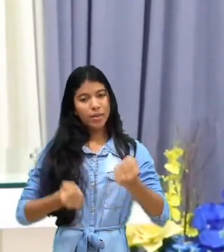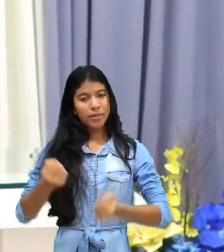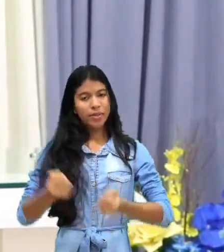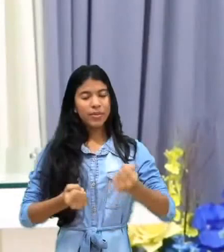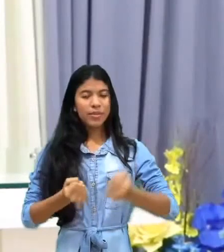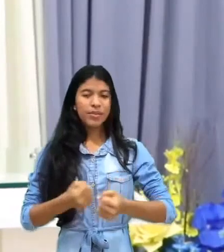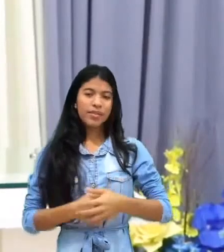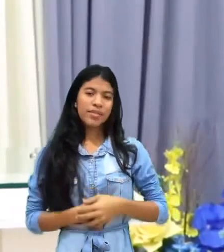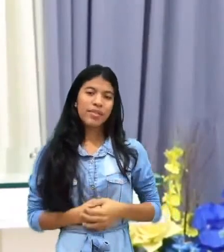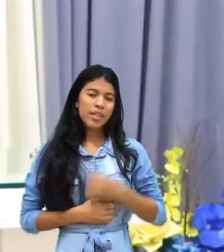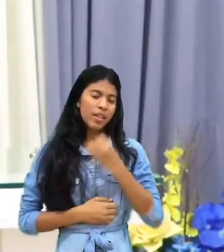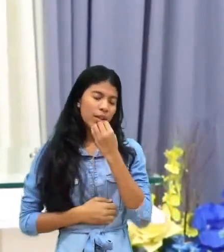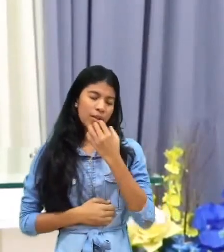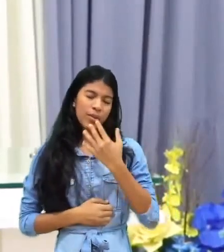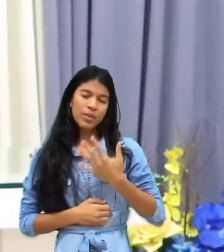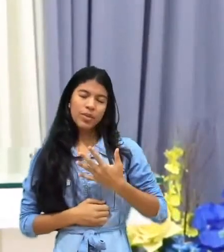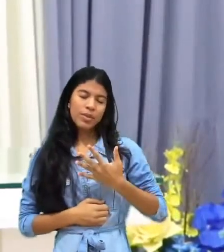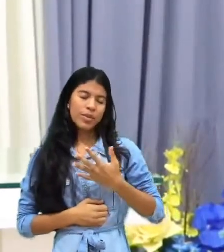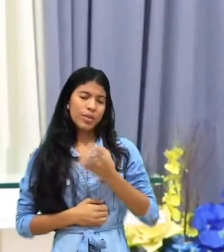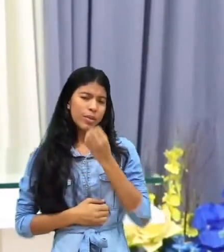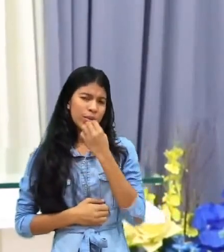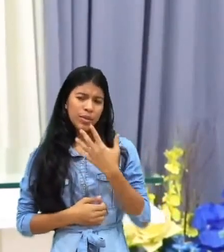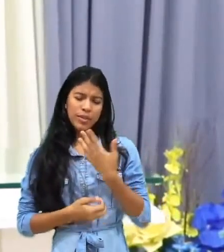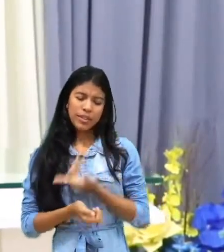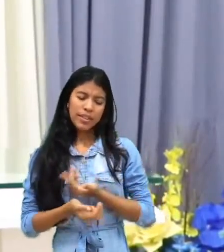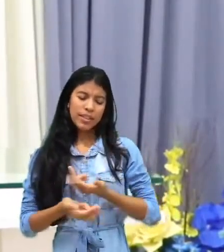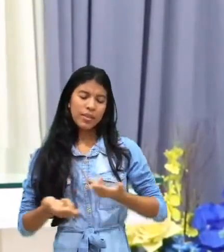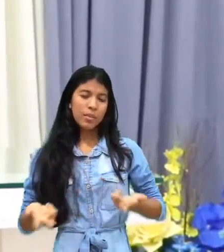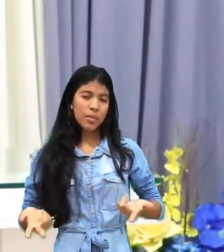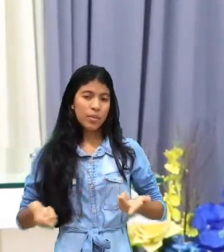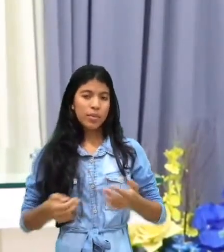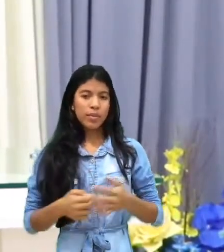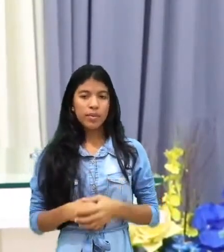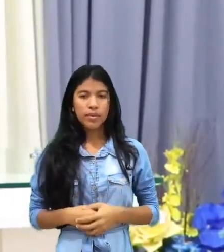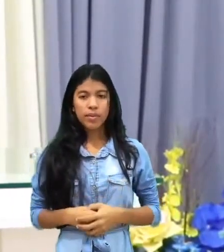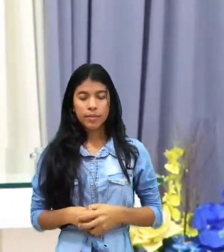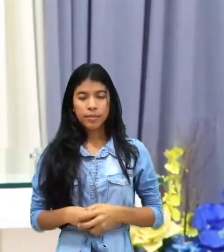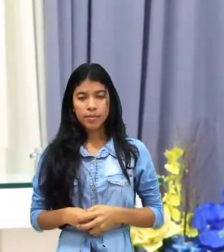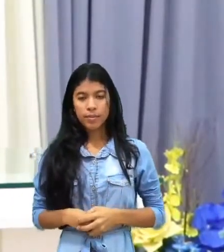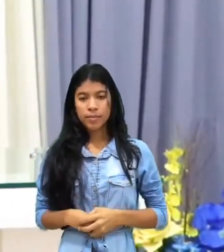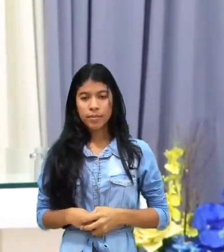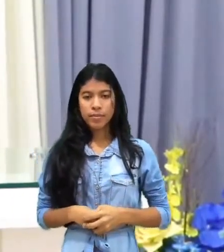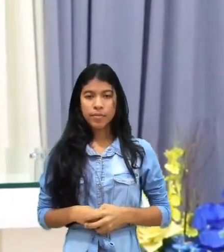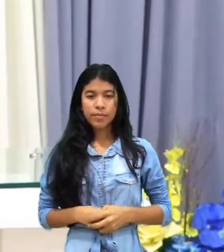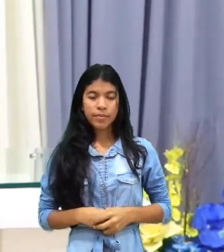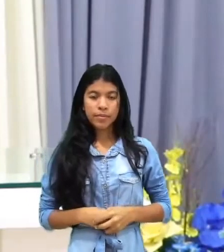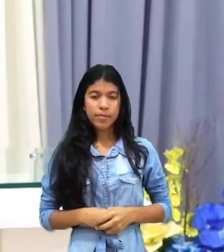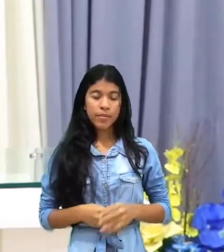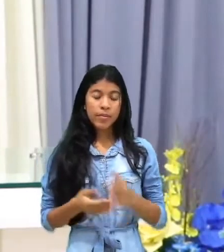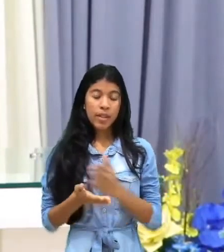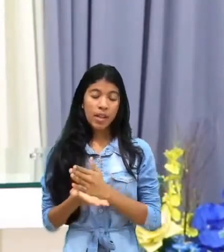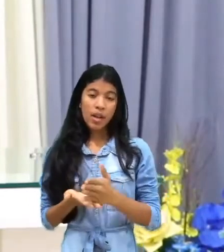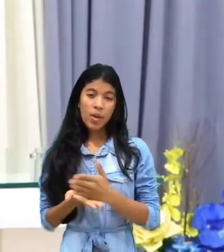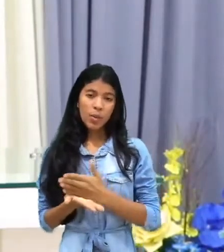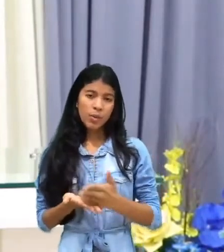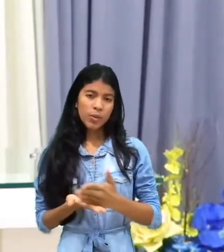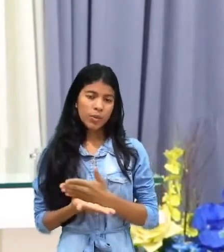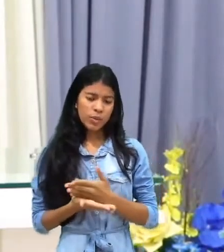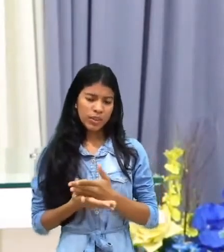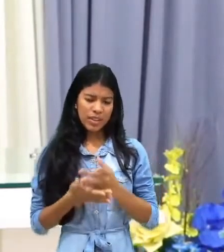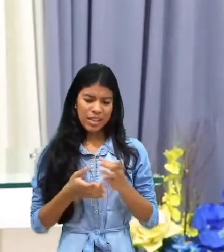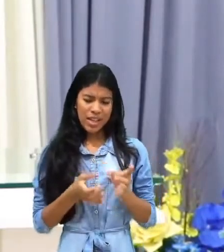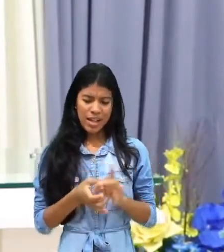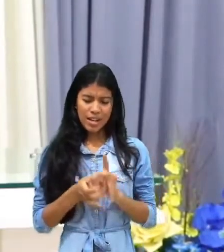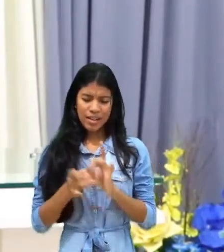aquelas mordomias que a cidade grande promove para os seus moradores. Alguns deixam carreiras